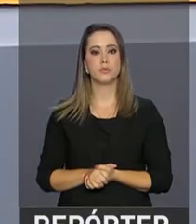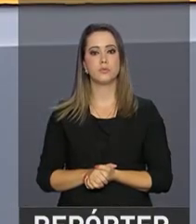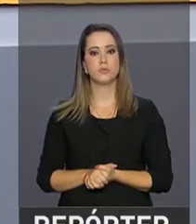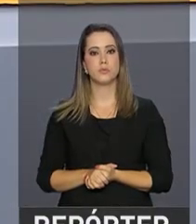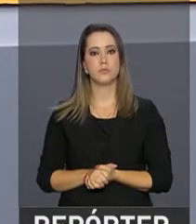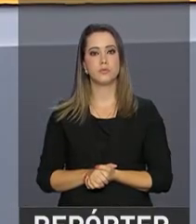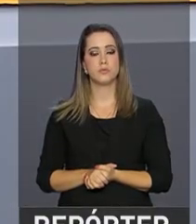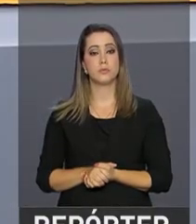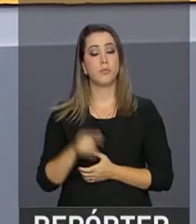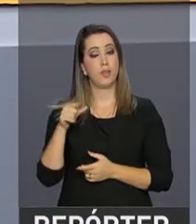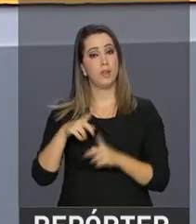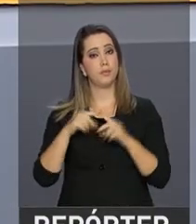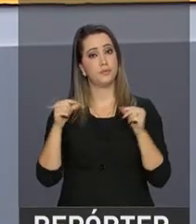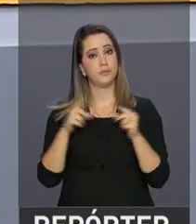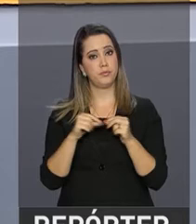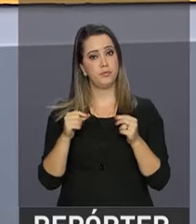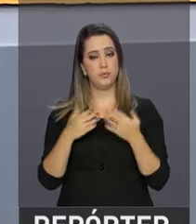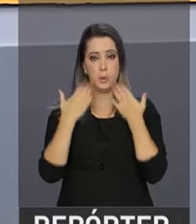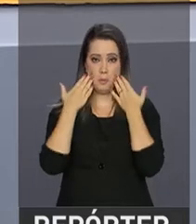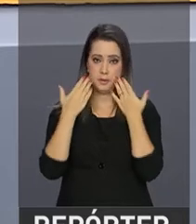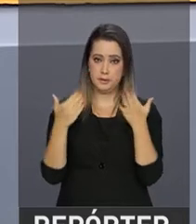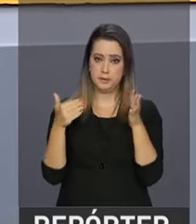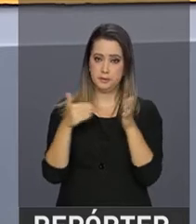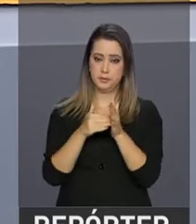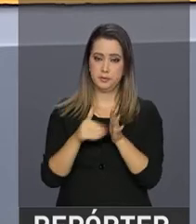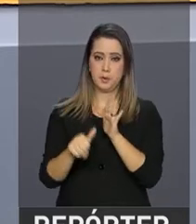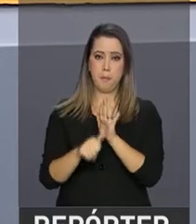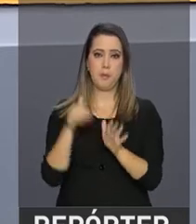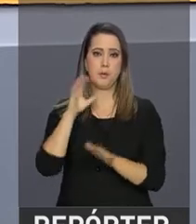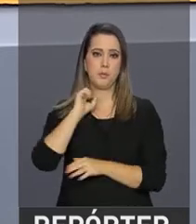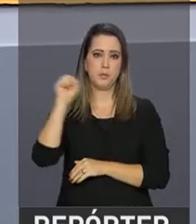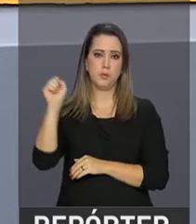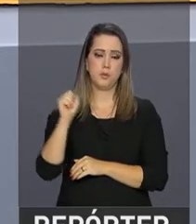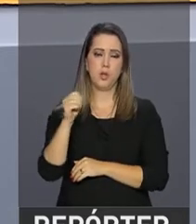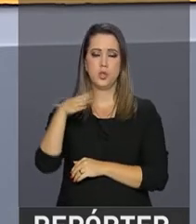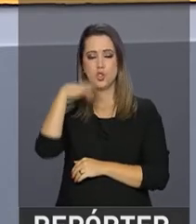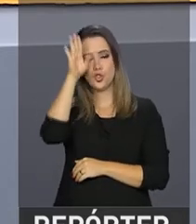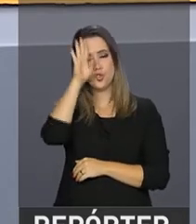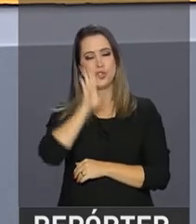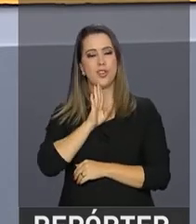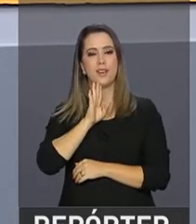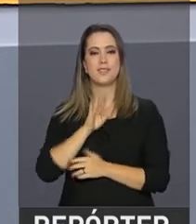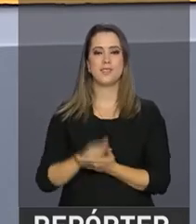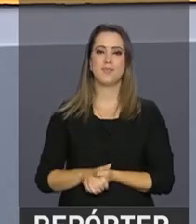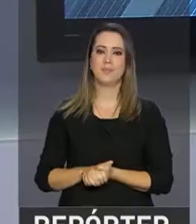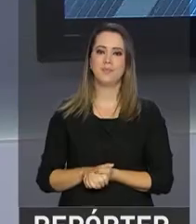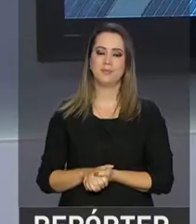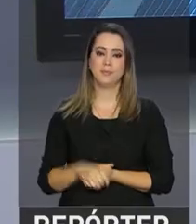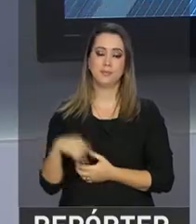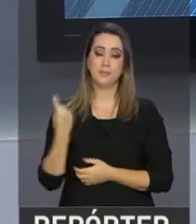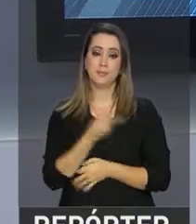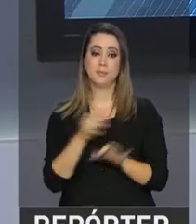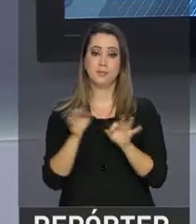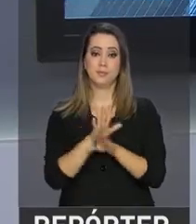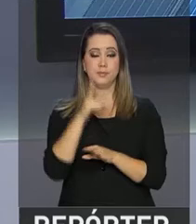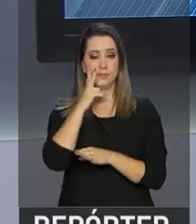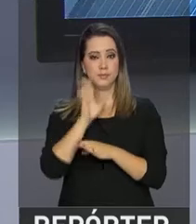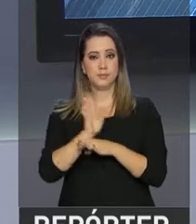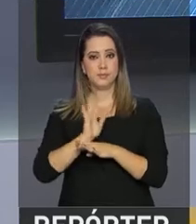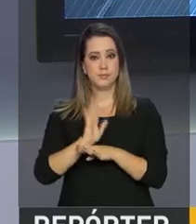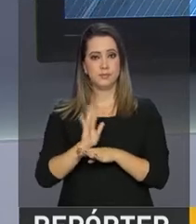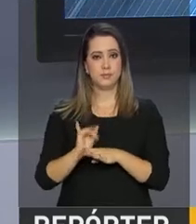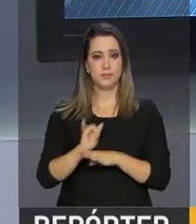aqui em brasília a exposição vai até o dia 1º de abril com entrada gratuita e nós ficamos por aqui